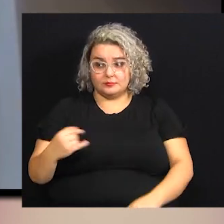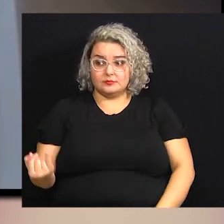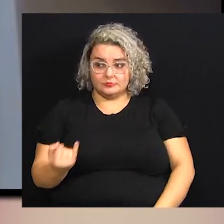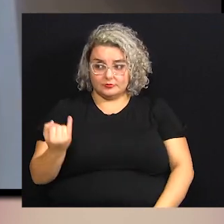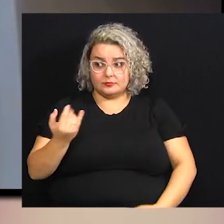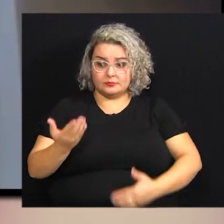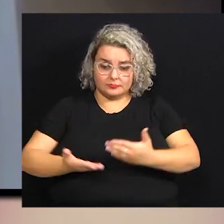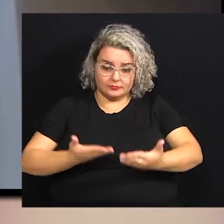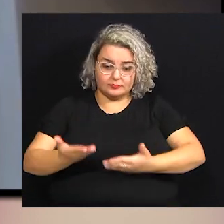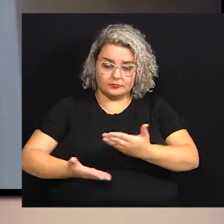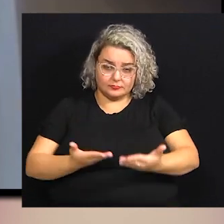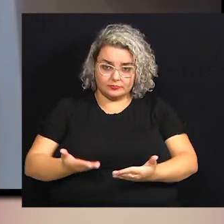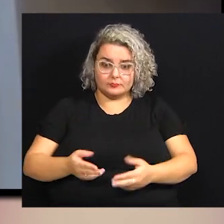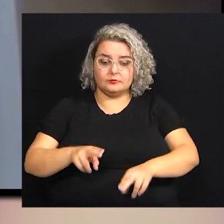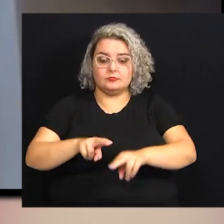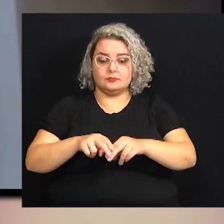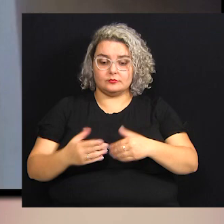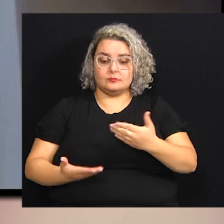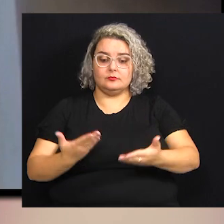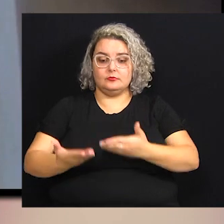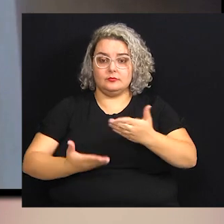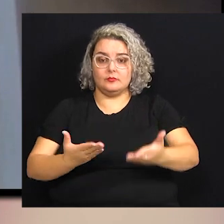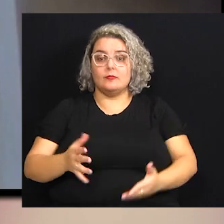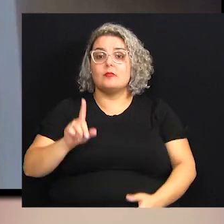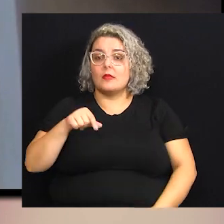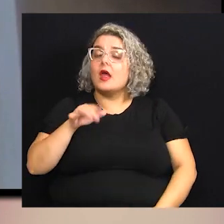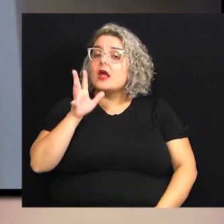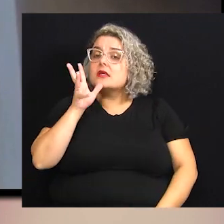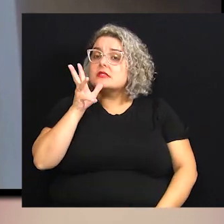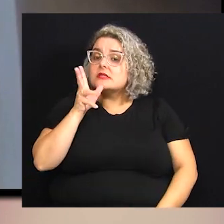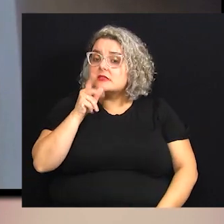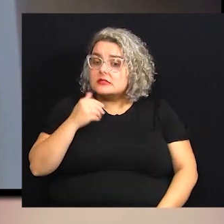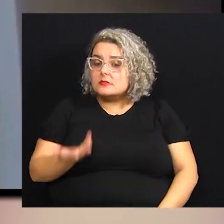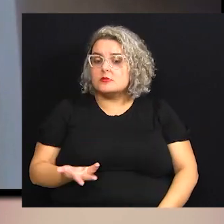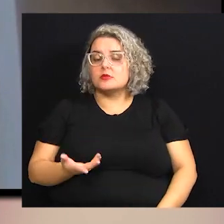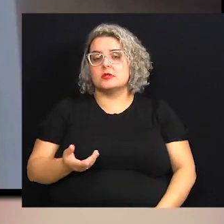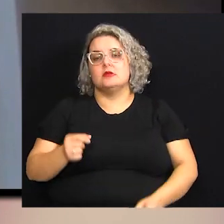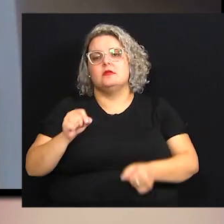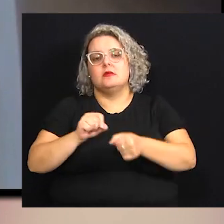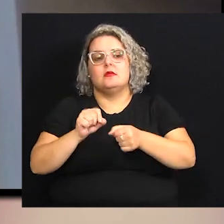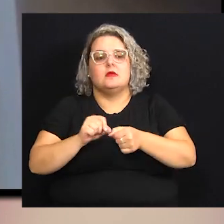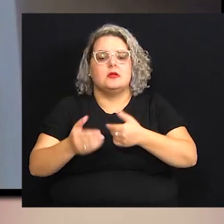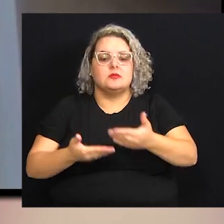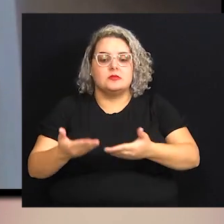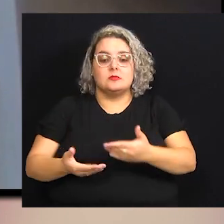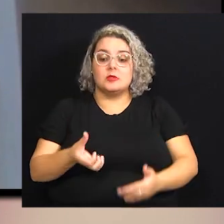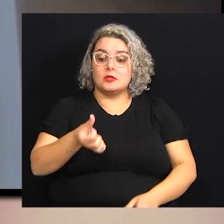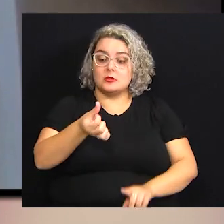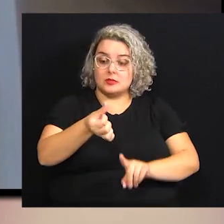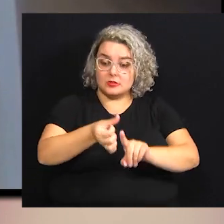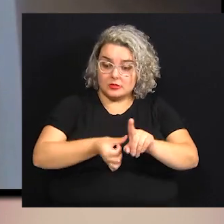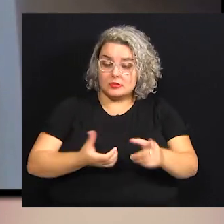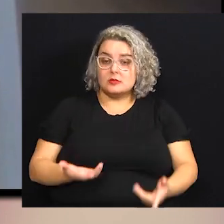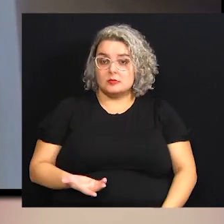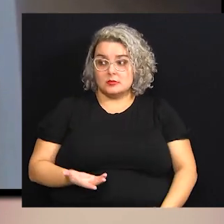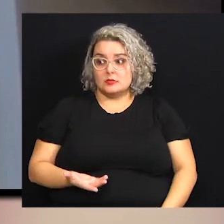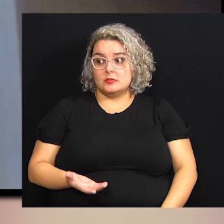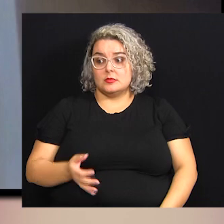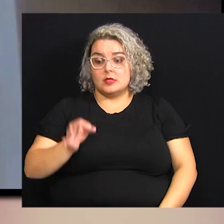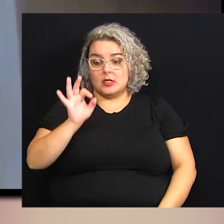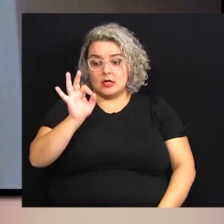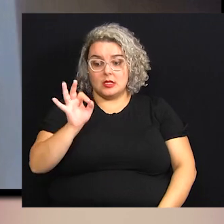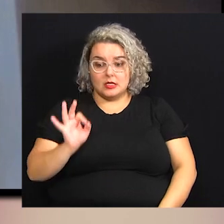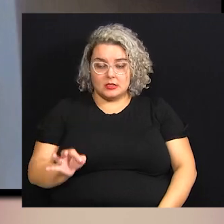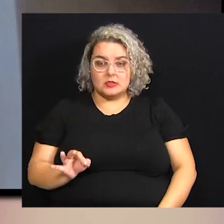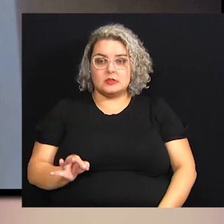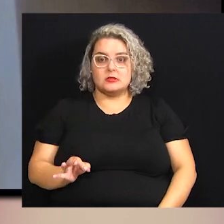é importante no tratamento, por isso que o tratamento é tão demorado, né? A gente faz o tratamento aí por 6 meses, devido a essa